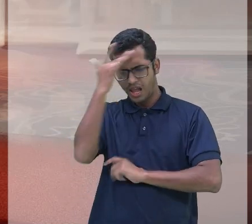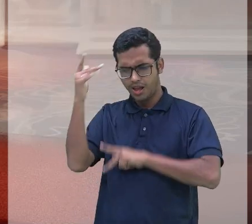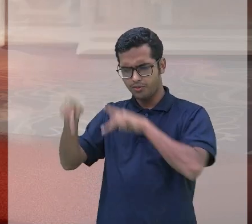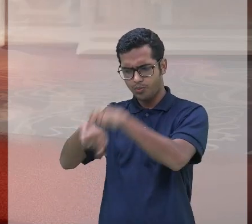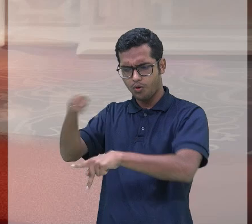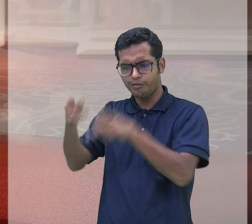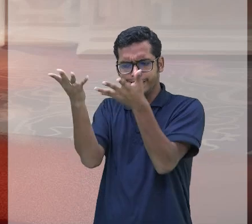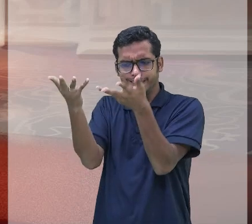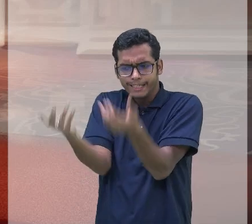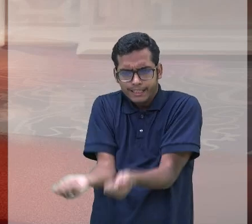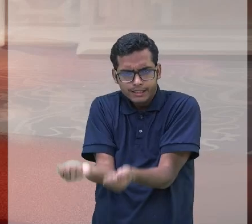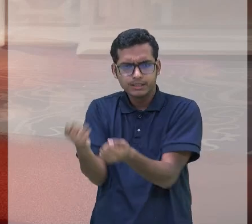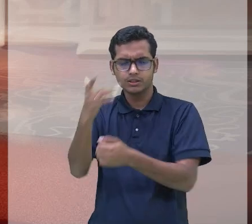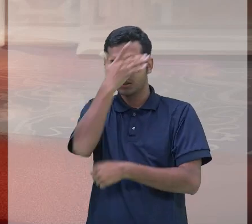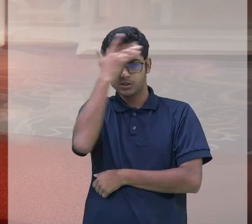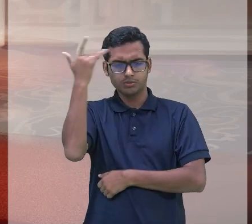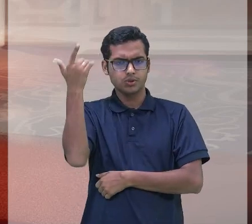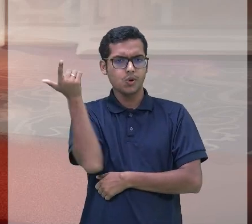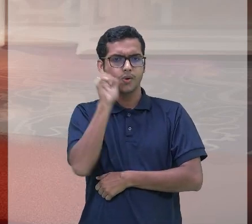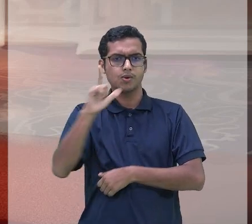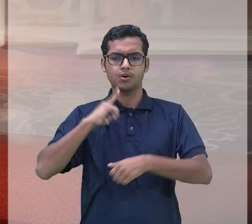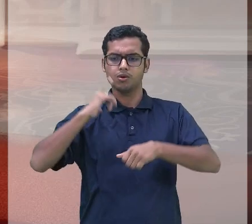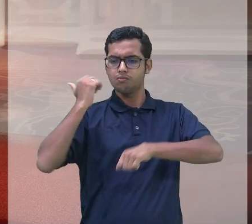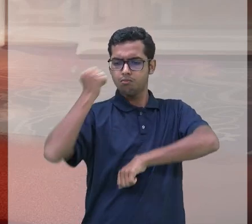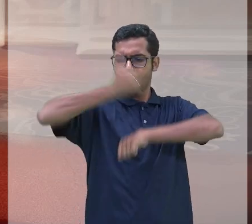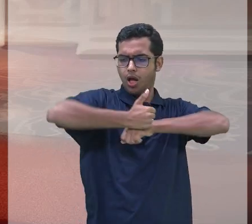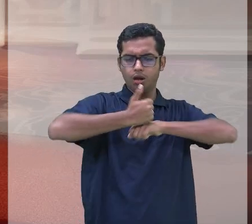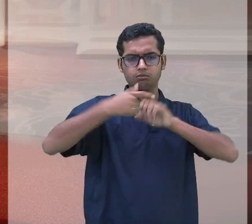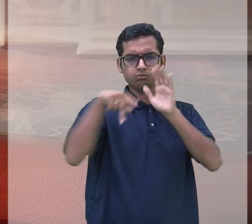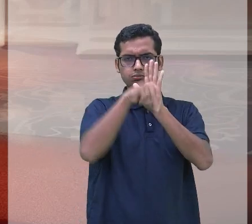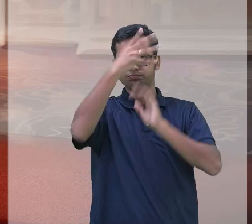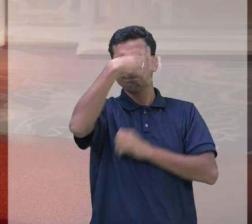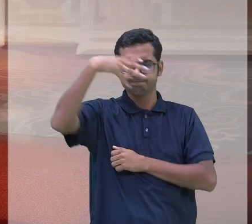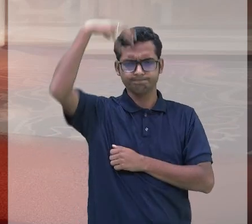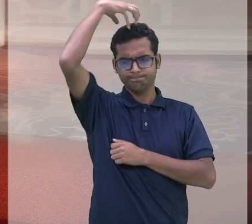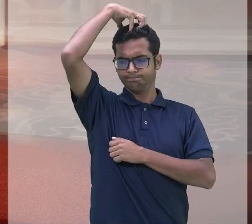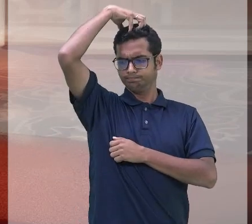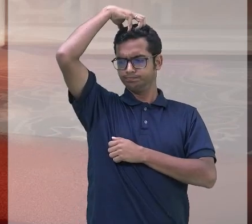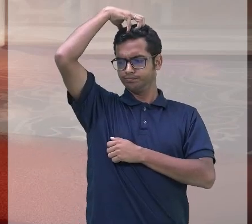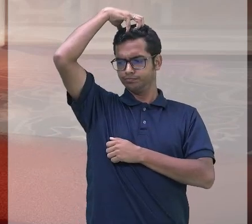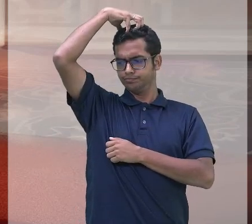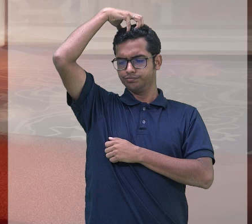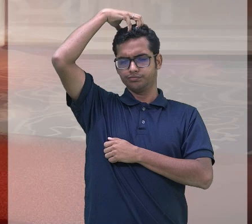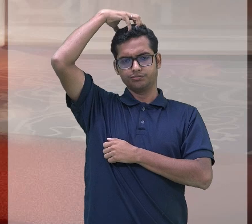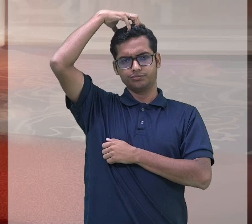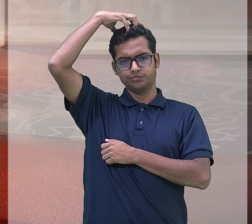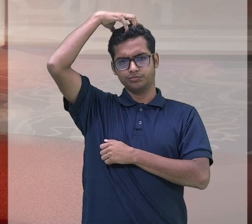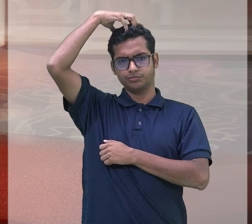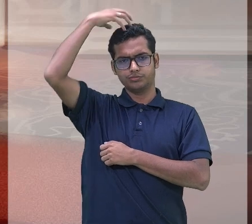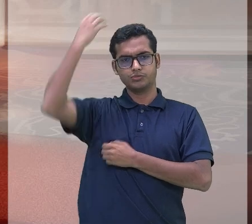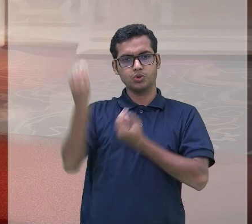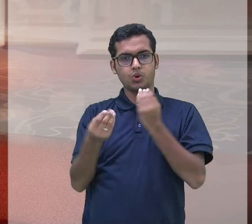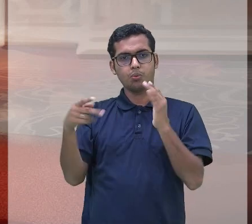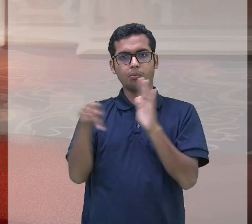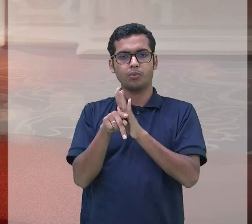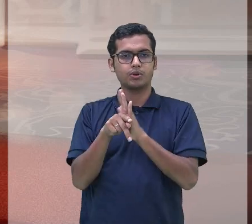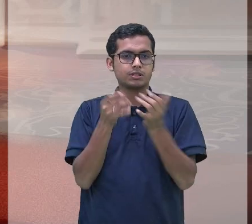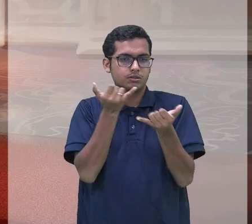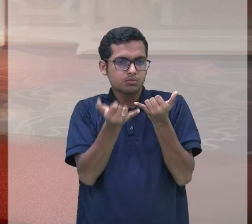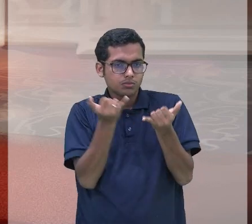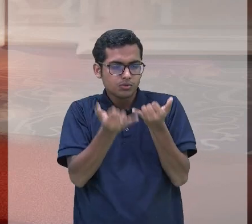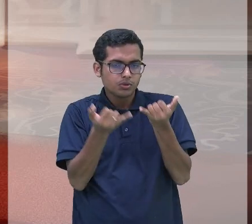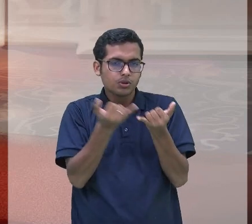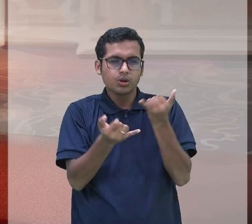indivíduo assumisse ali uma postura, uma figura, uma posição quase que divina? Justamente